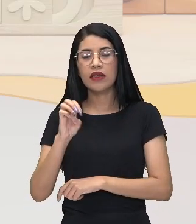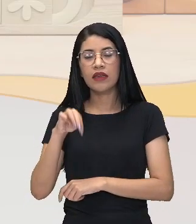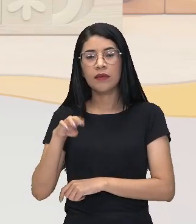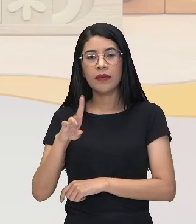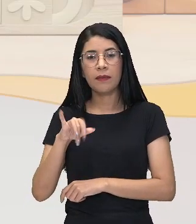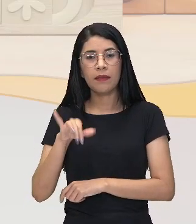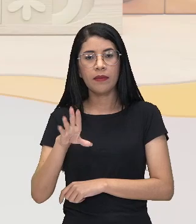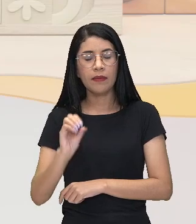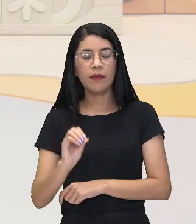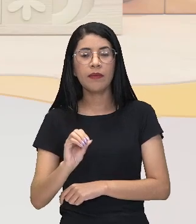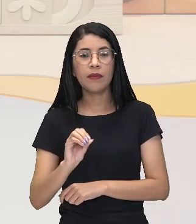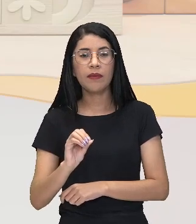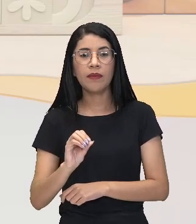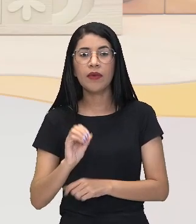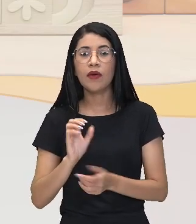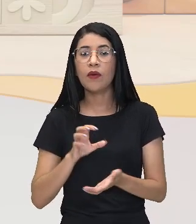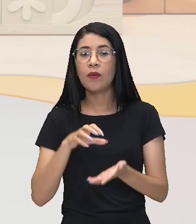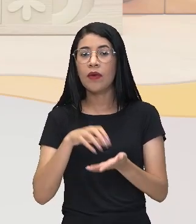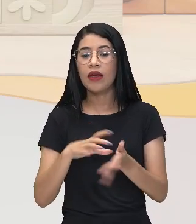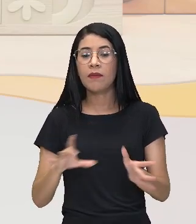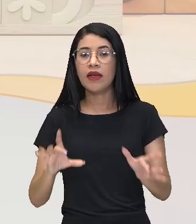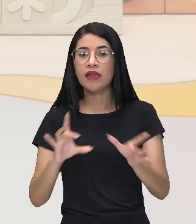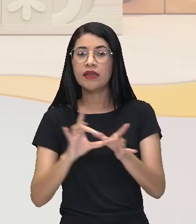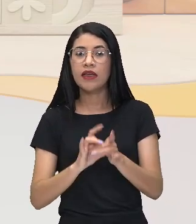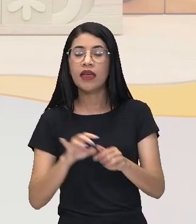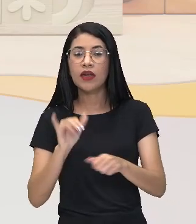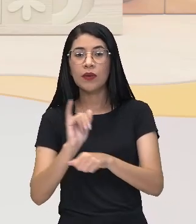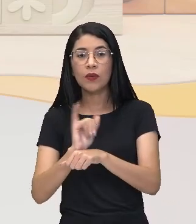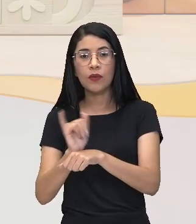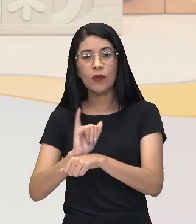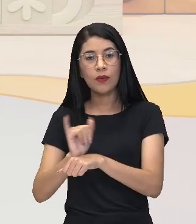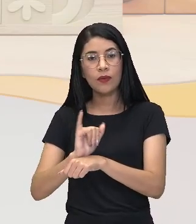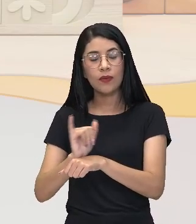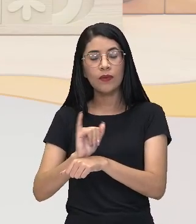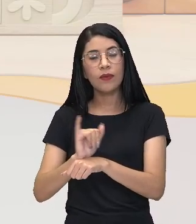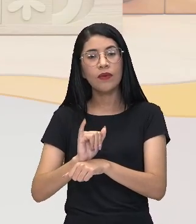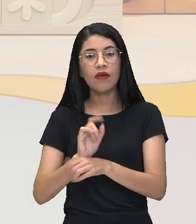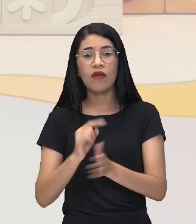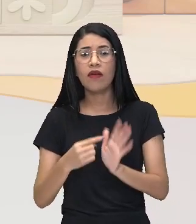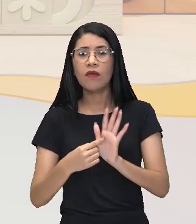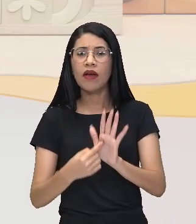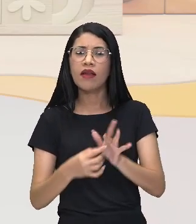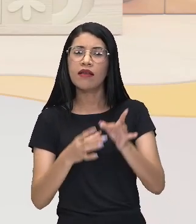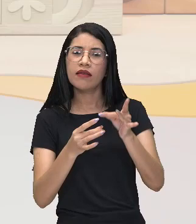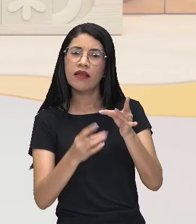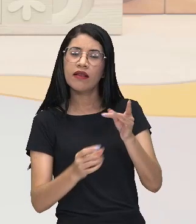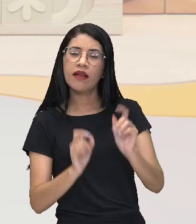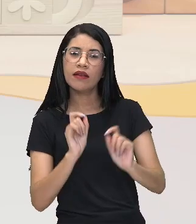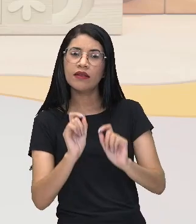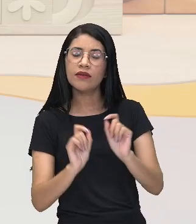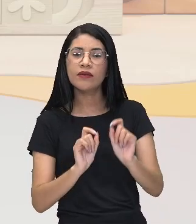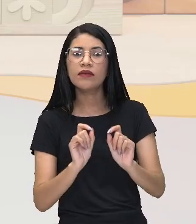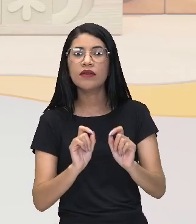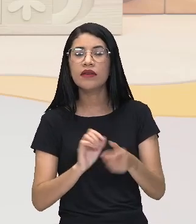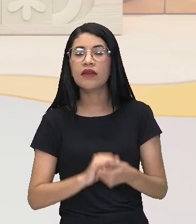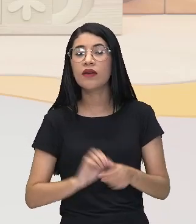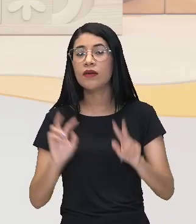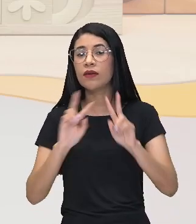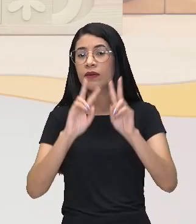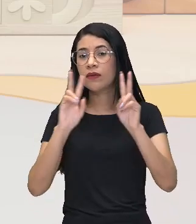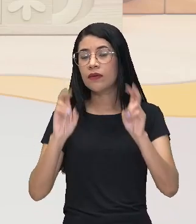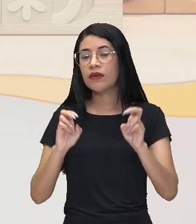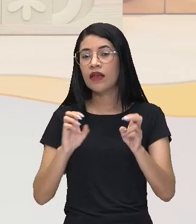ICMBio, Instituto Chico Mendes, em parceria com o YouTube, e vou mostrar um pouquinho aqui para vocês, né, sobre